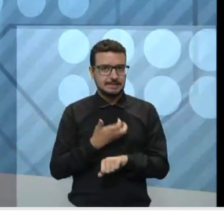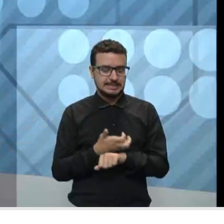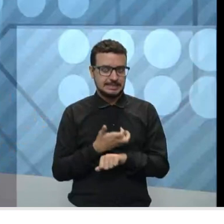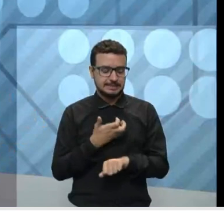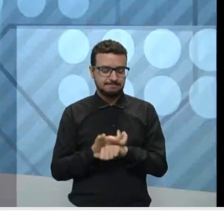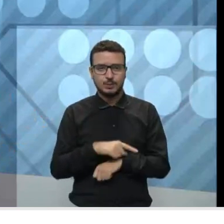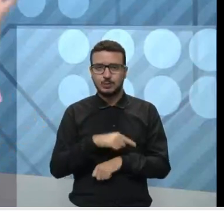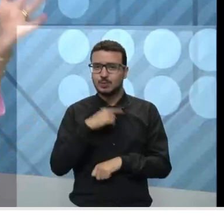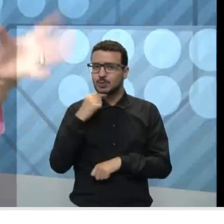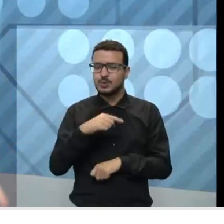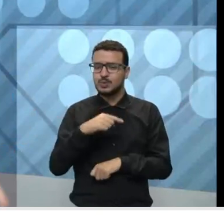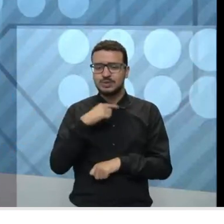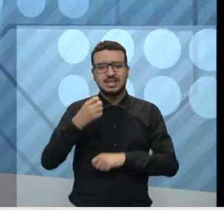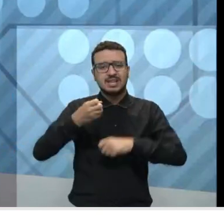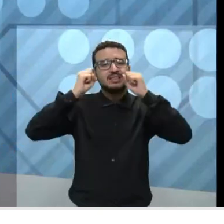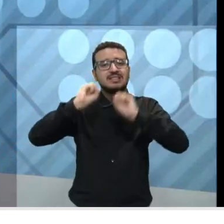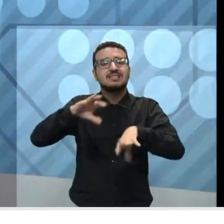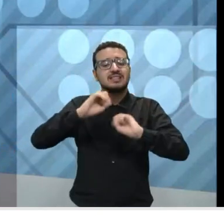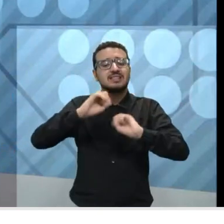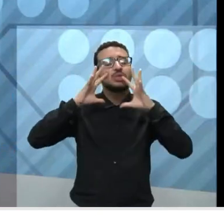principais fundamentos.